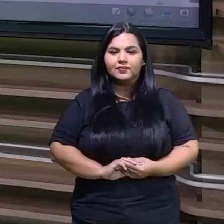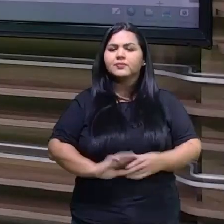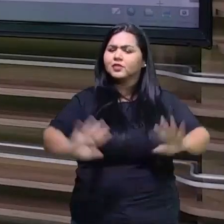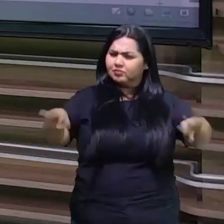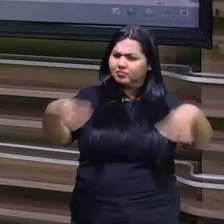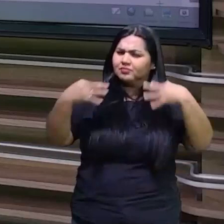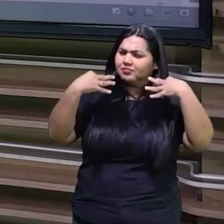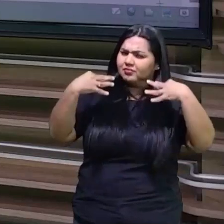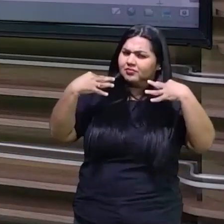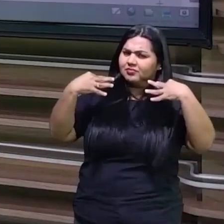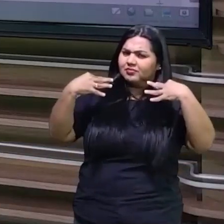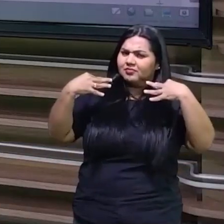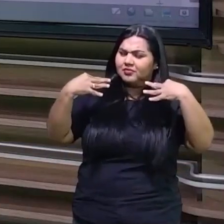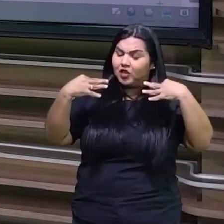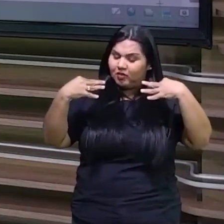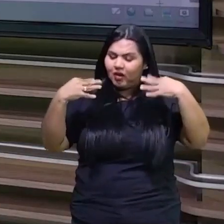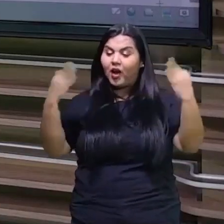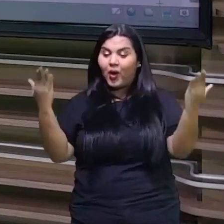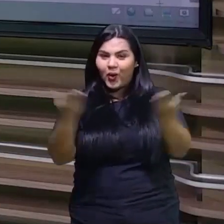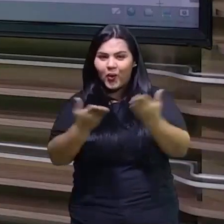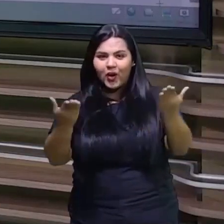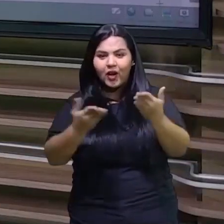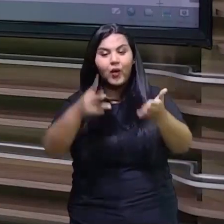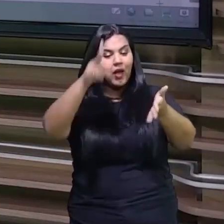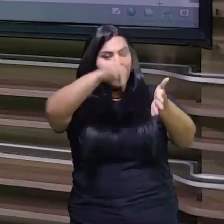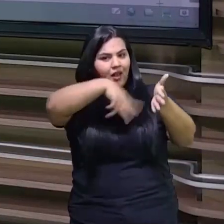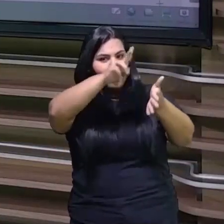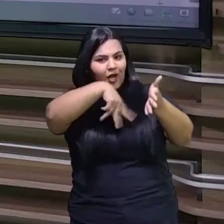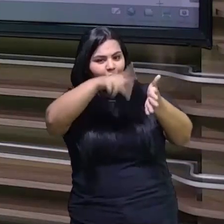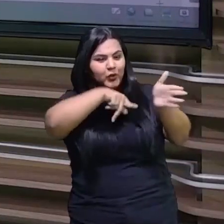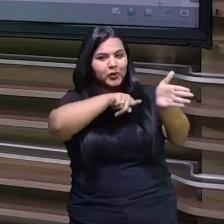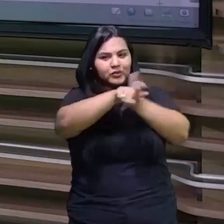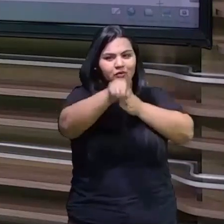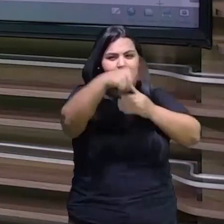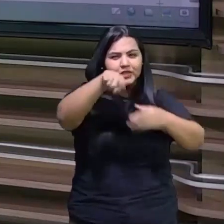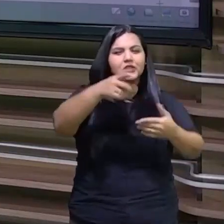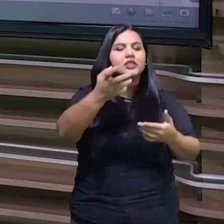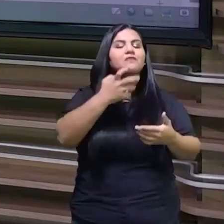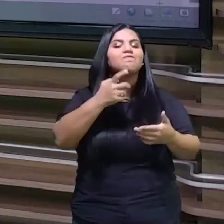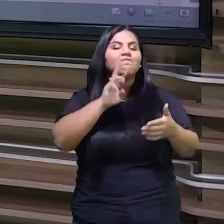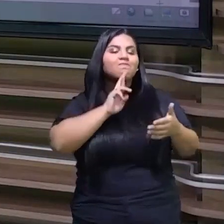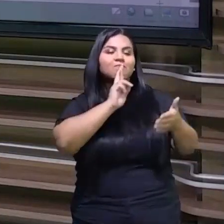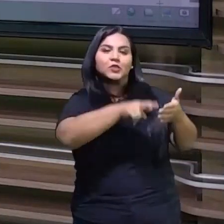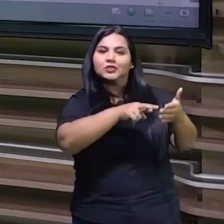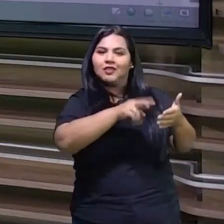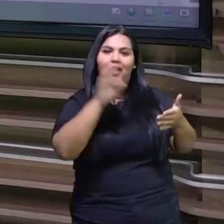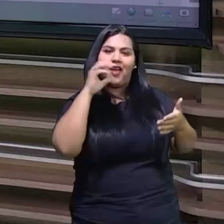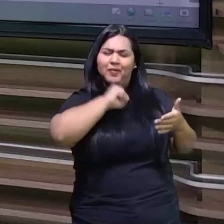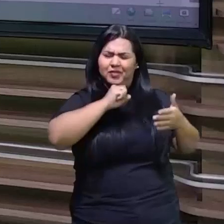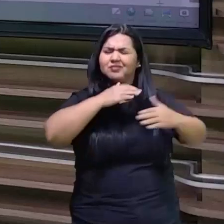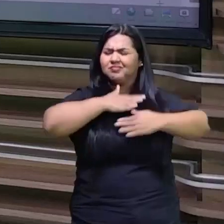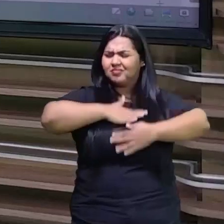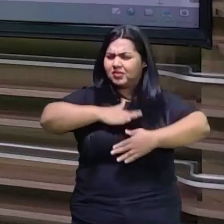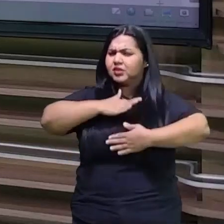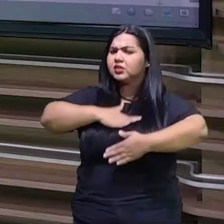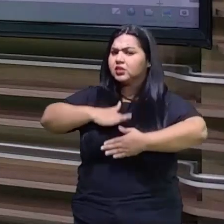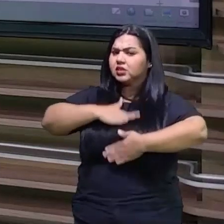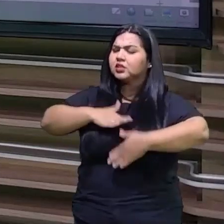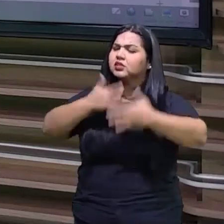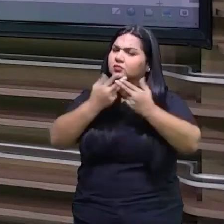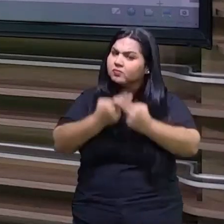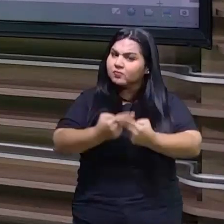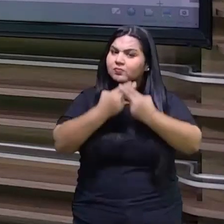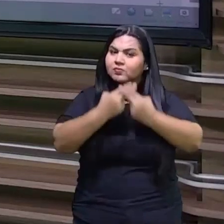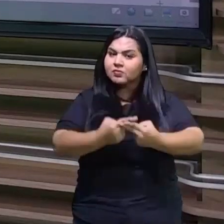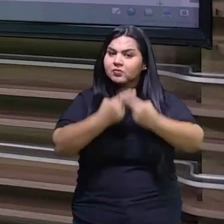Olha aqui para mim. Vamos fazer agora a leitura das questões que você vai querer responder logo de cara. Mas tenha calma, tenha